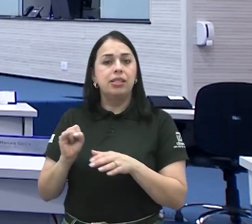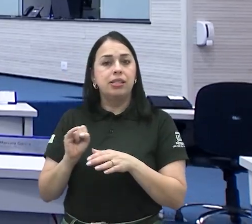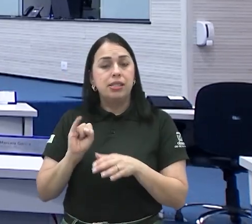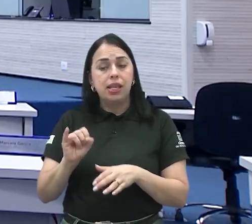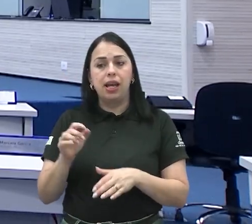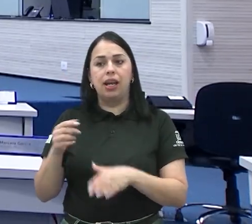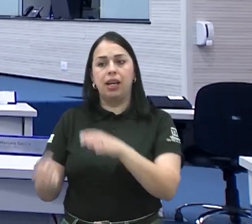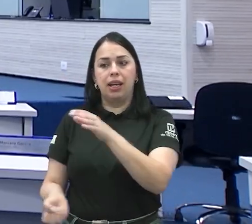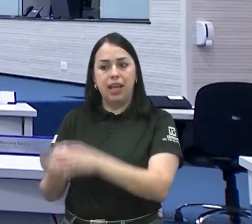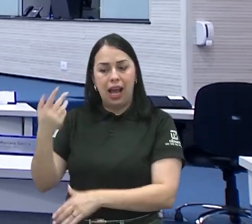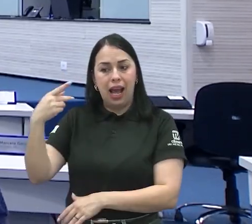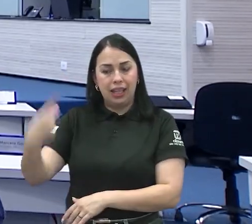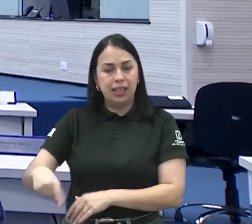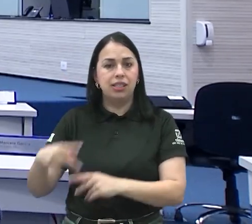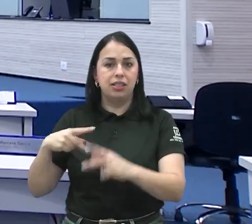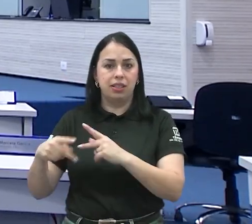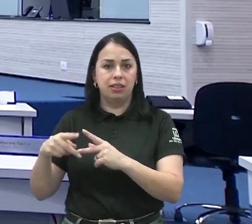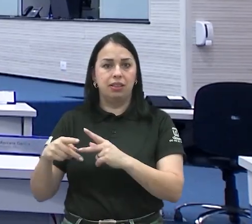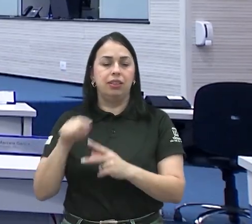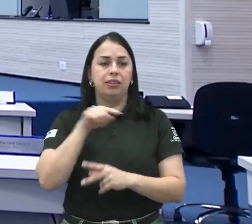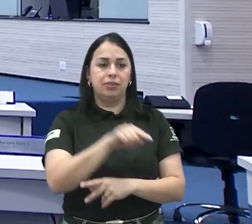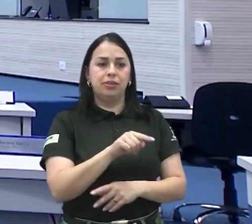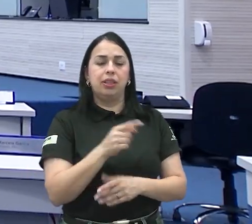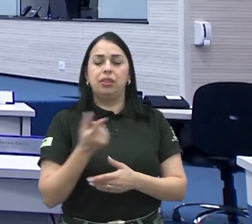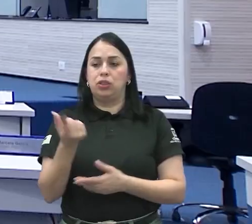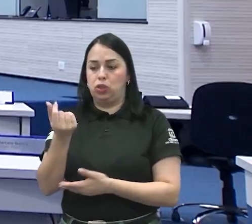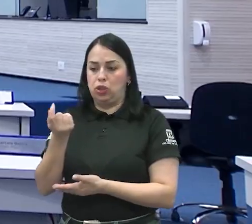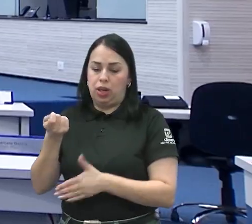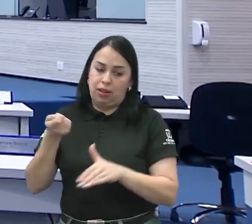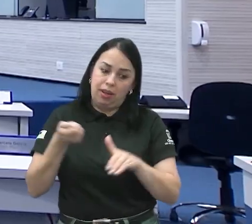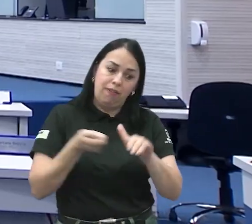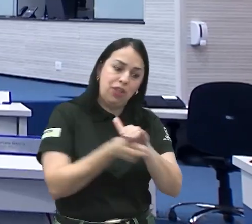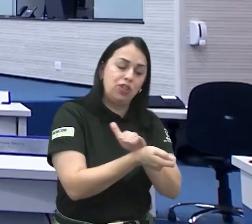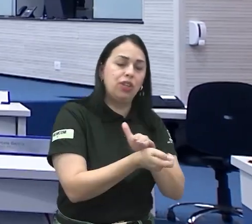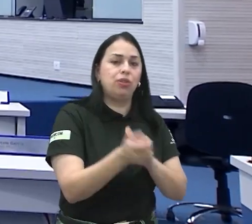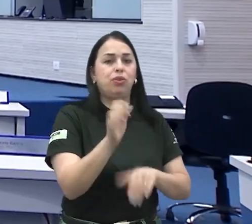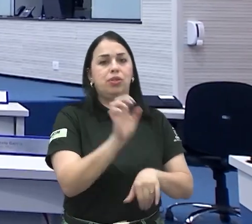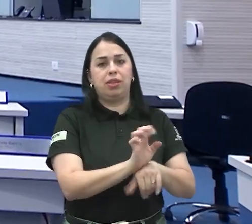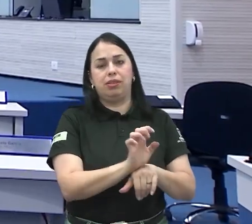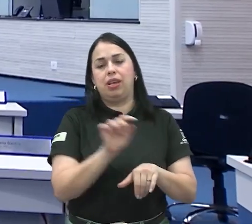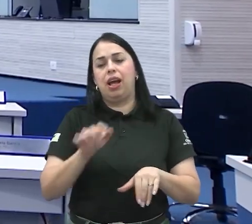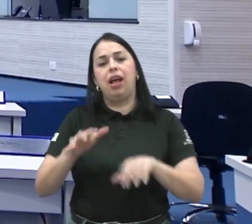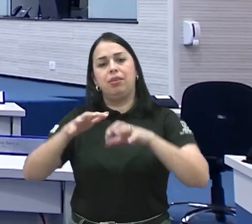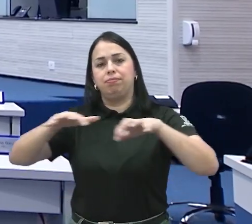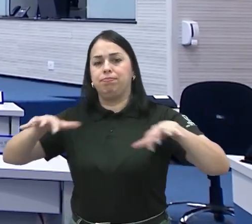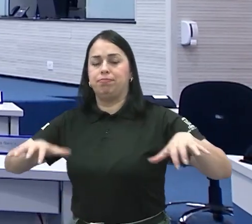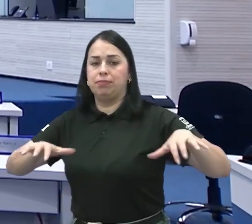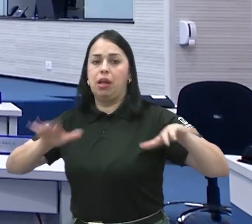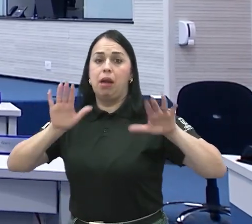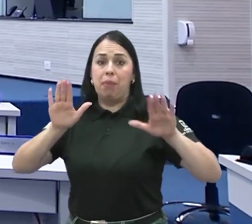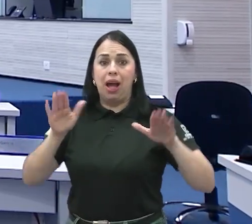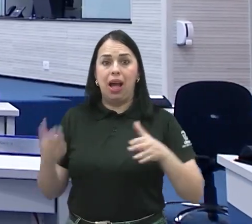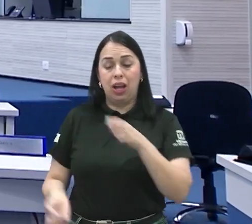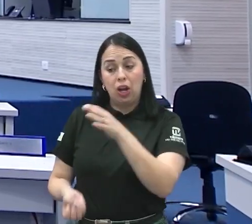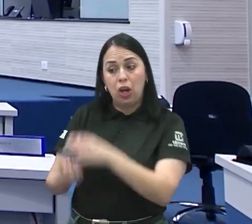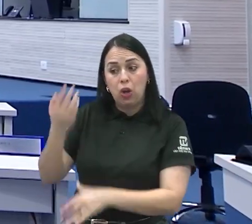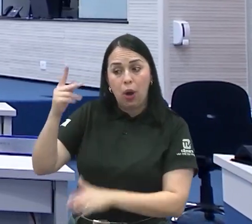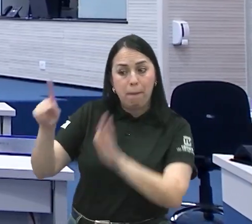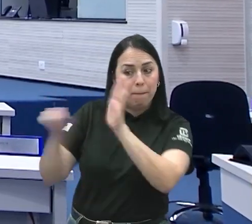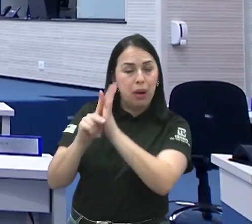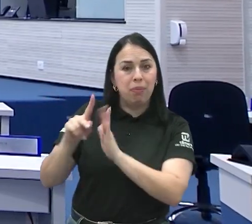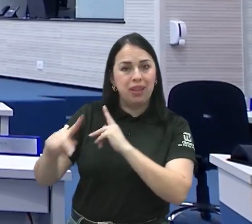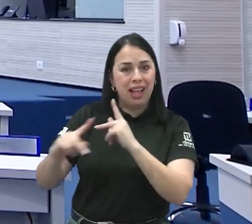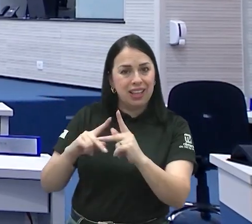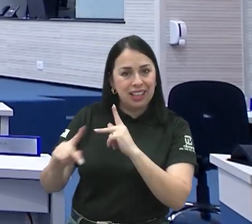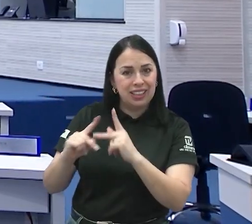José, todo o recurso arrecadado com a loteria estadual vai para o estado e São José não teria parte nesse recurso. Agora, com a